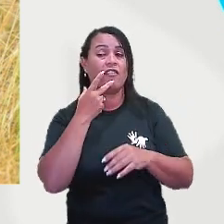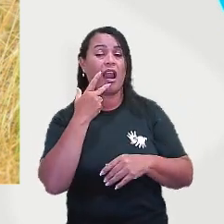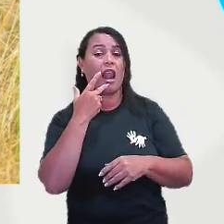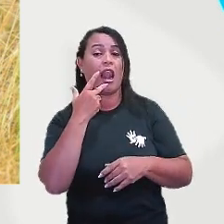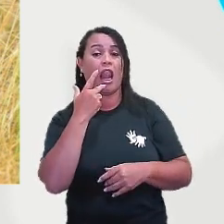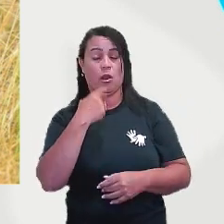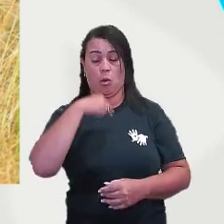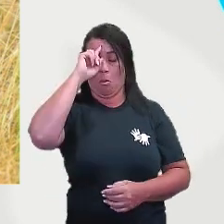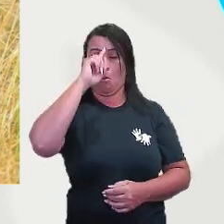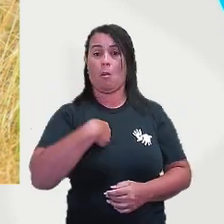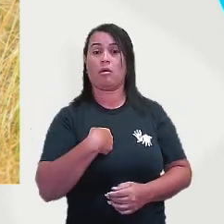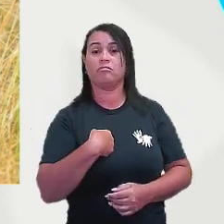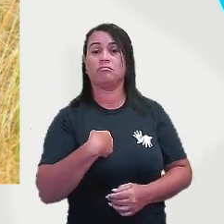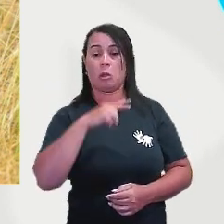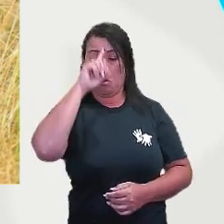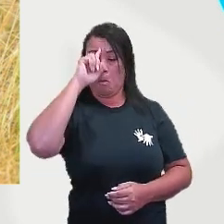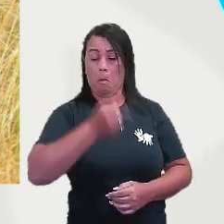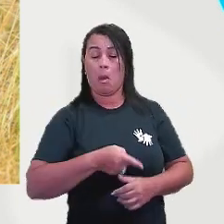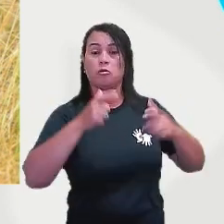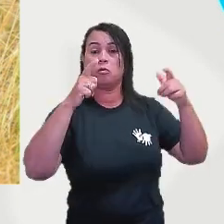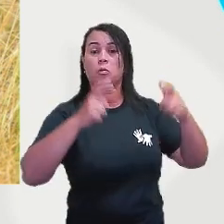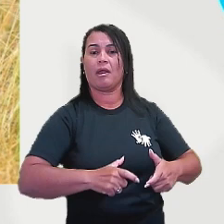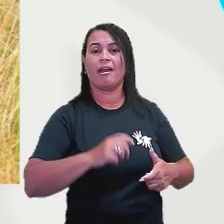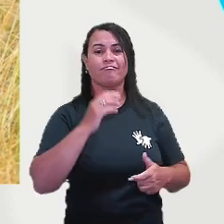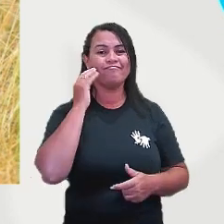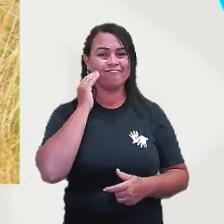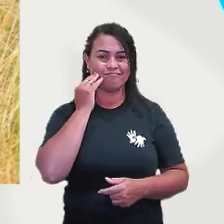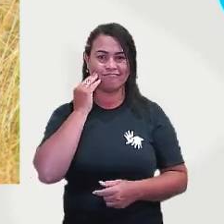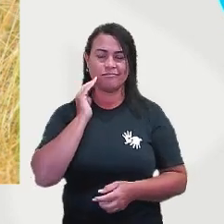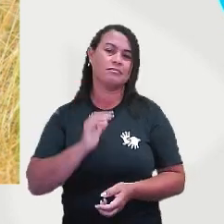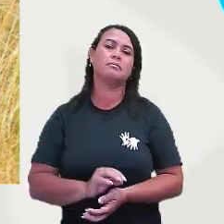são dominadoras daquele lugar.